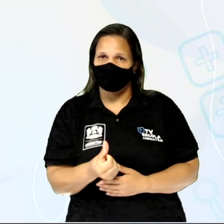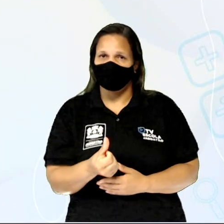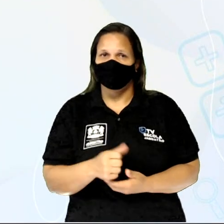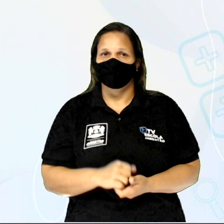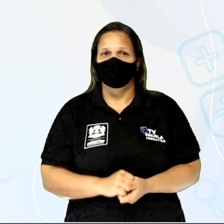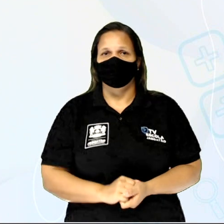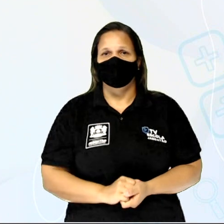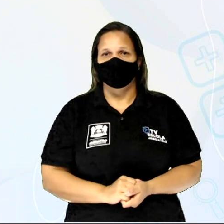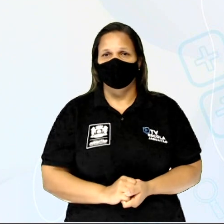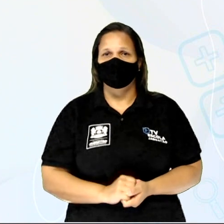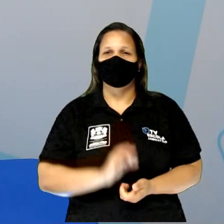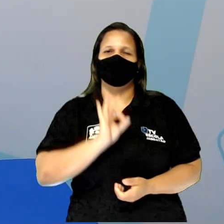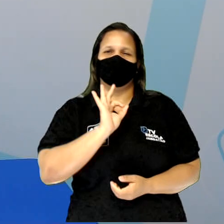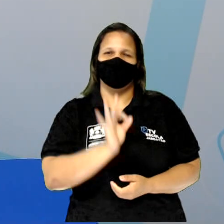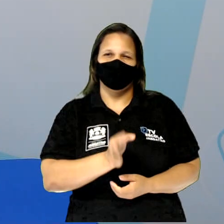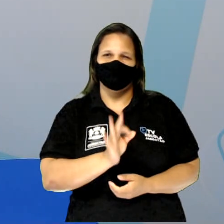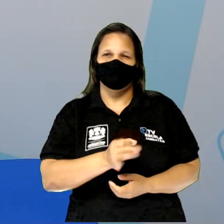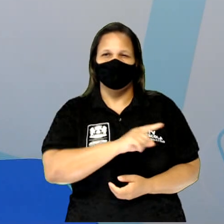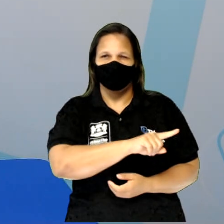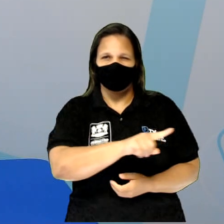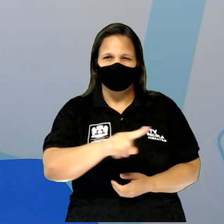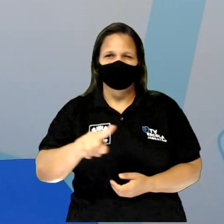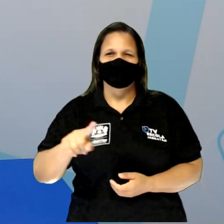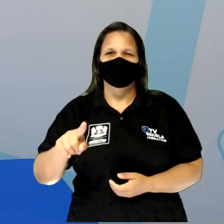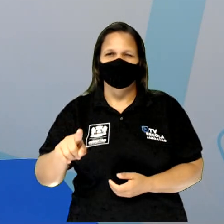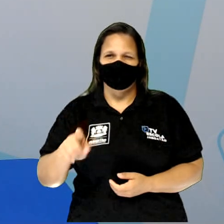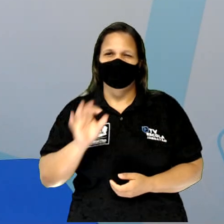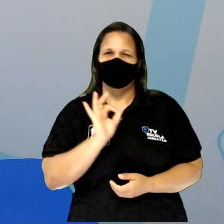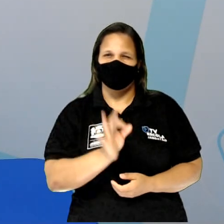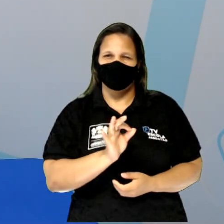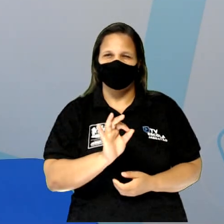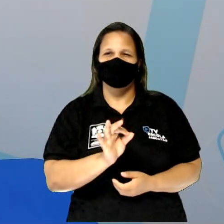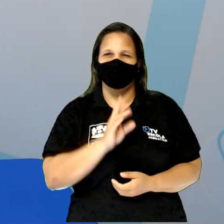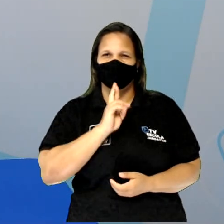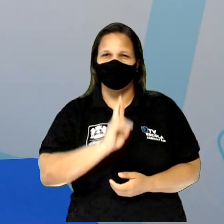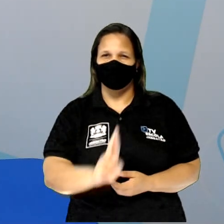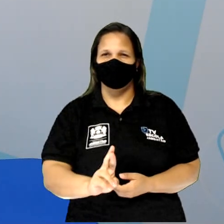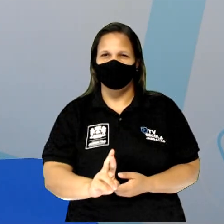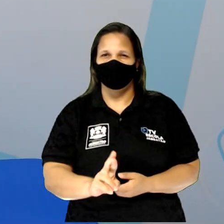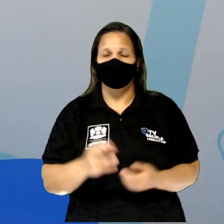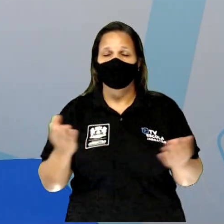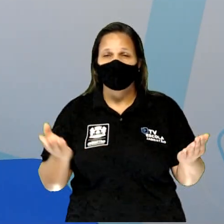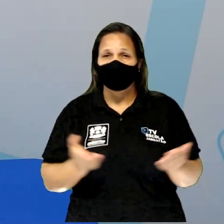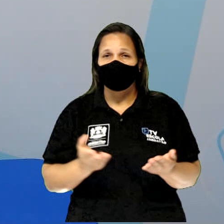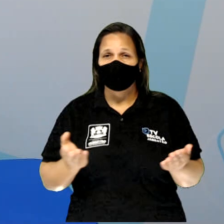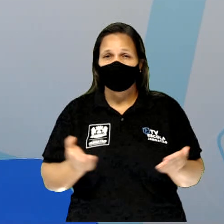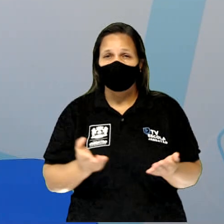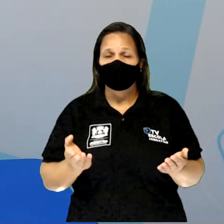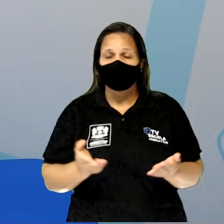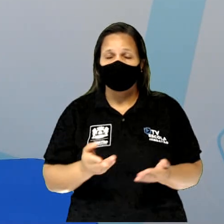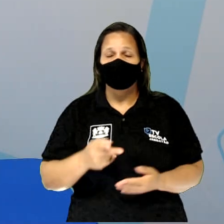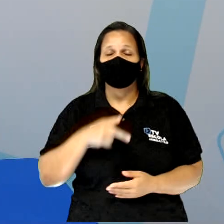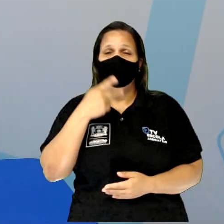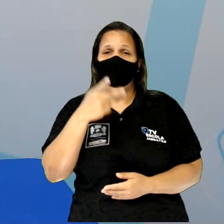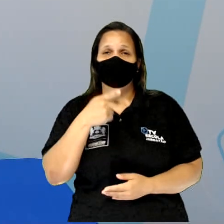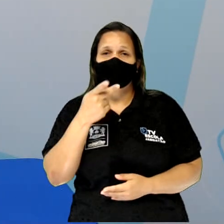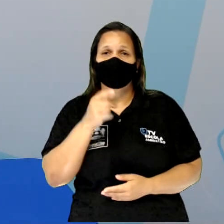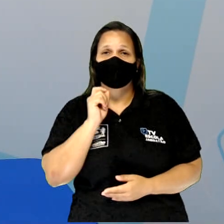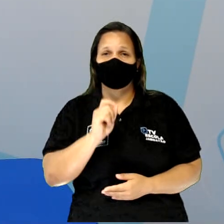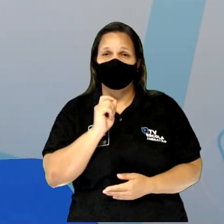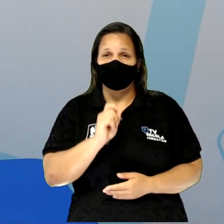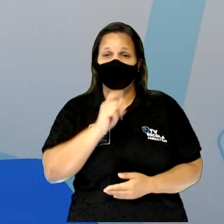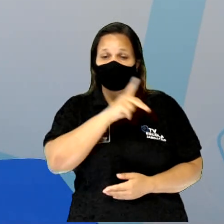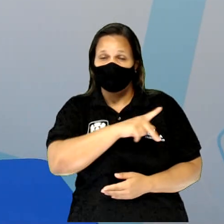tenho certeza que você acertou agora a nossa história de hoje vai falar da nossa